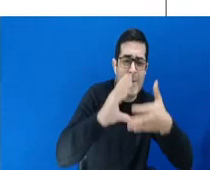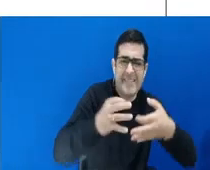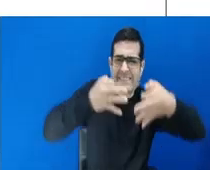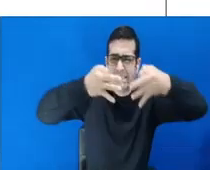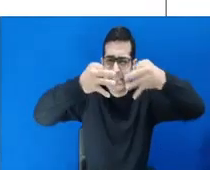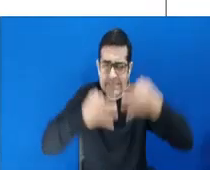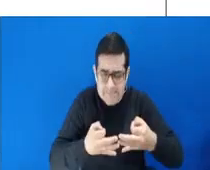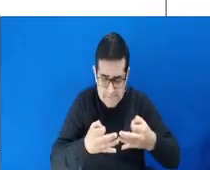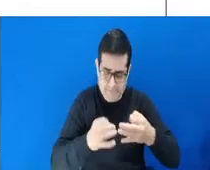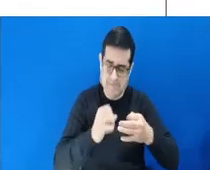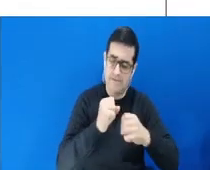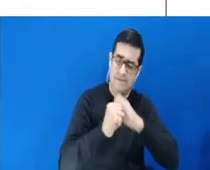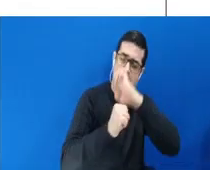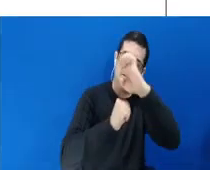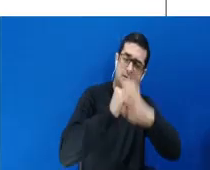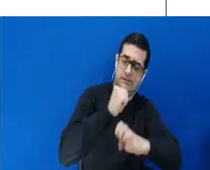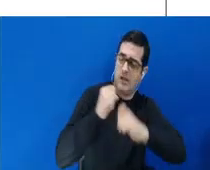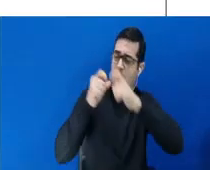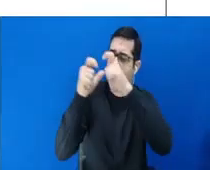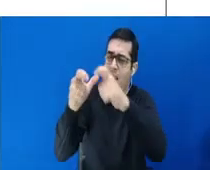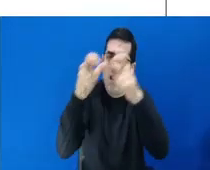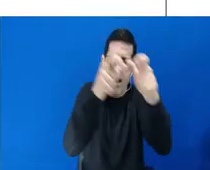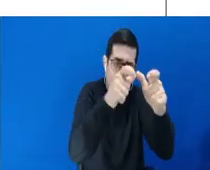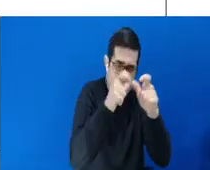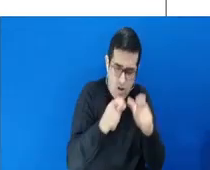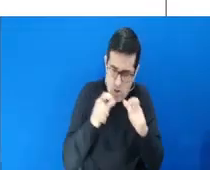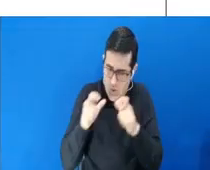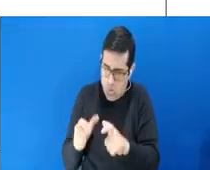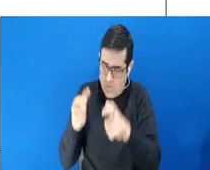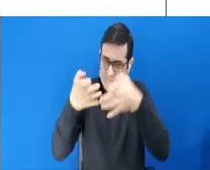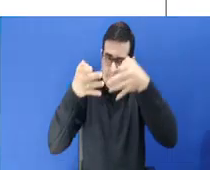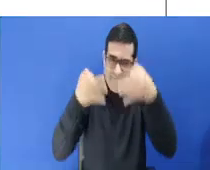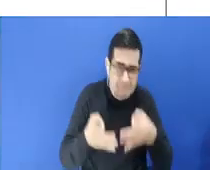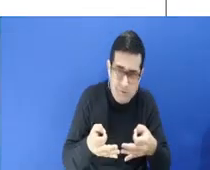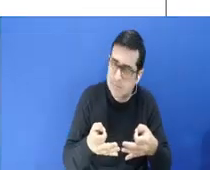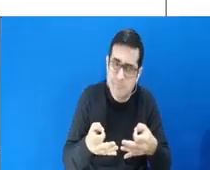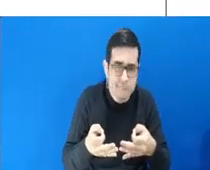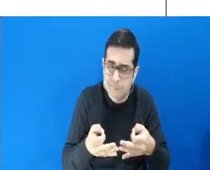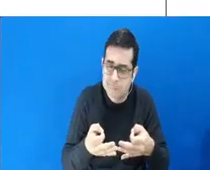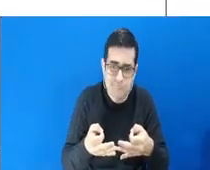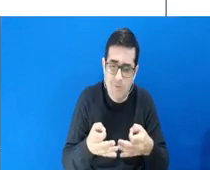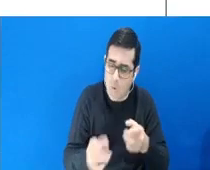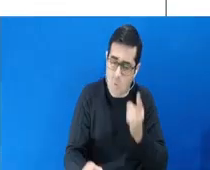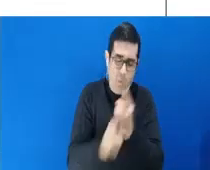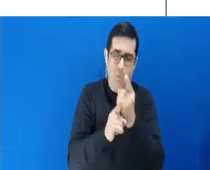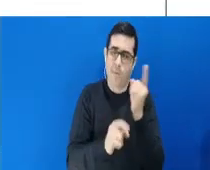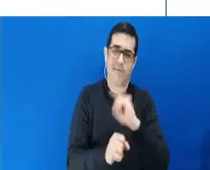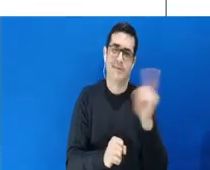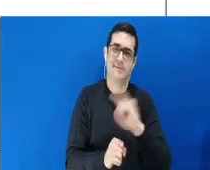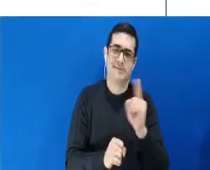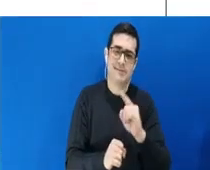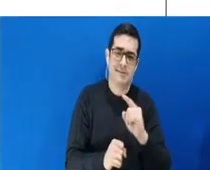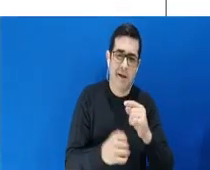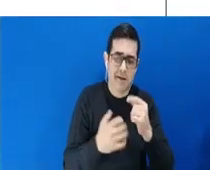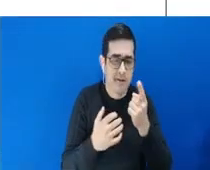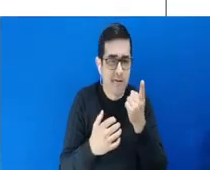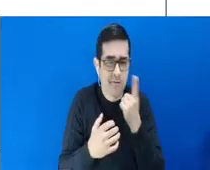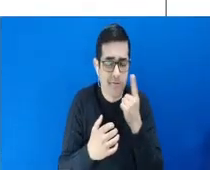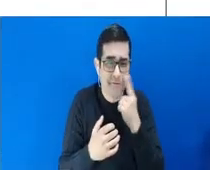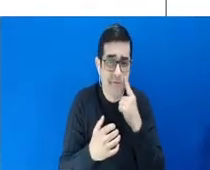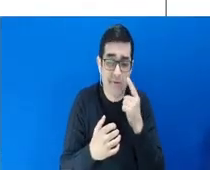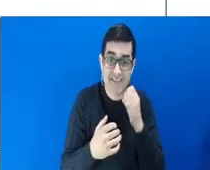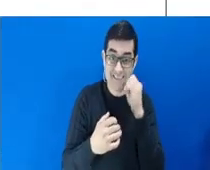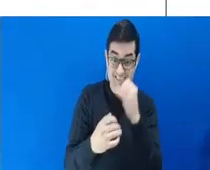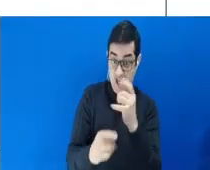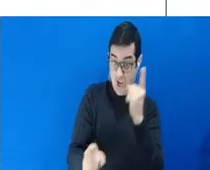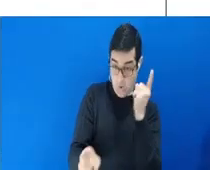e o momento do elétron. Se eu determinar um, o outro está relacionado a um erro. Aqui, ó,